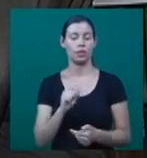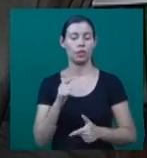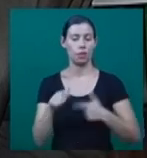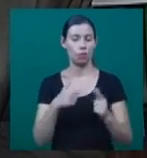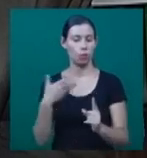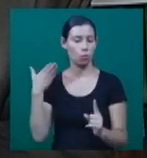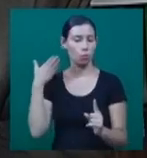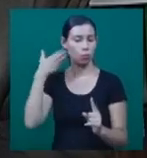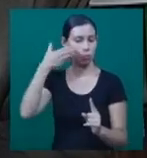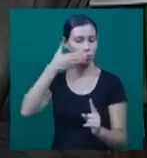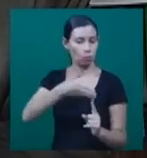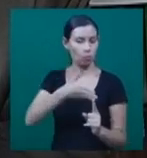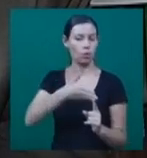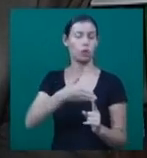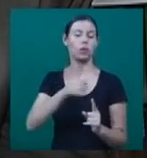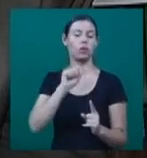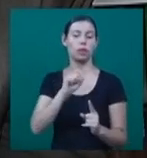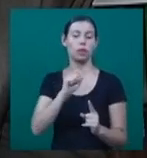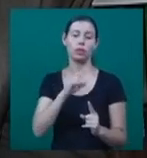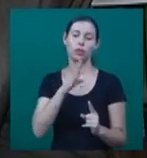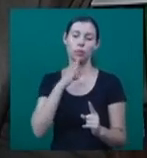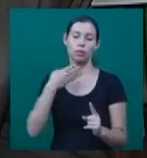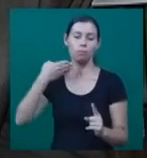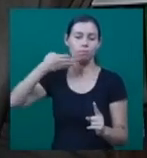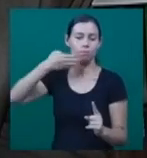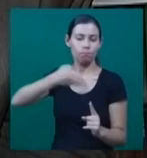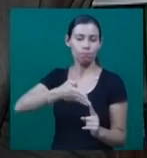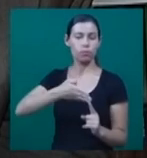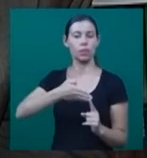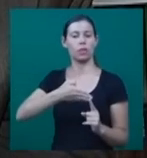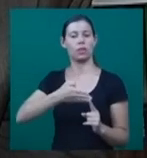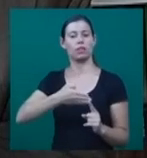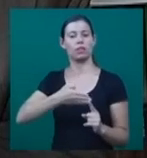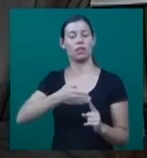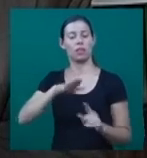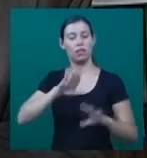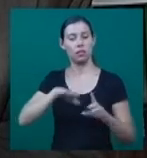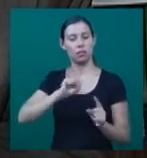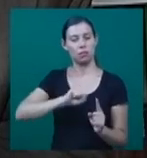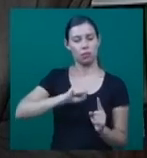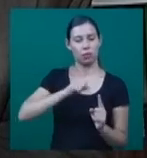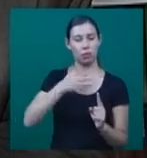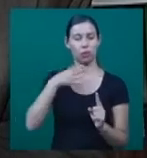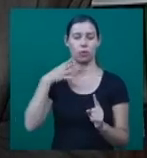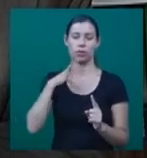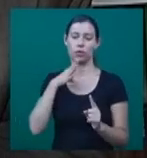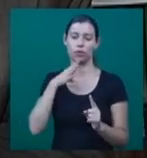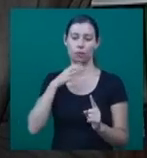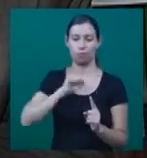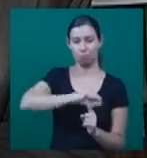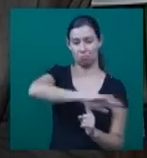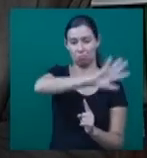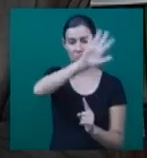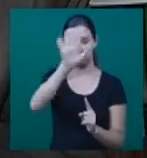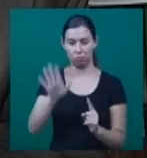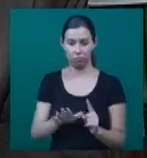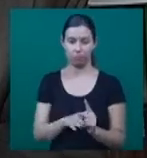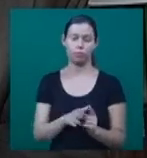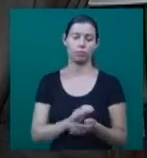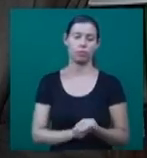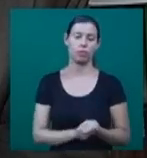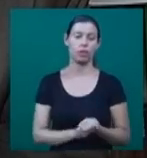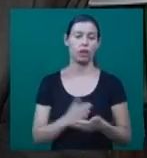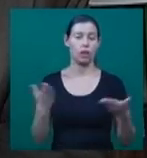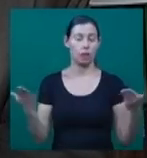Eles preferem um conhecimento mais específico do que abrangente, né? Então, inclusive, é um desafio da nossa educação, poder proporcionar isso daqui